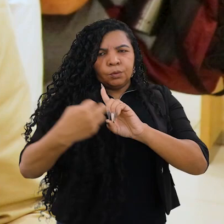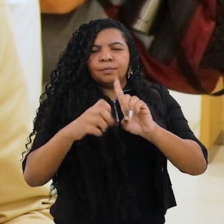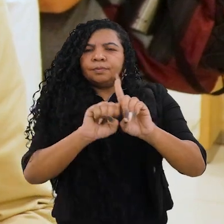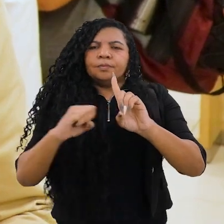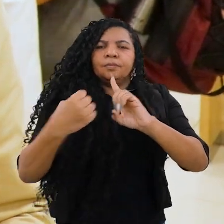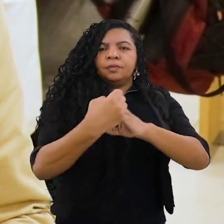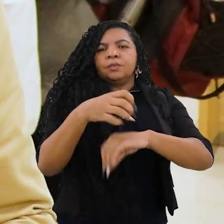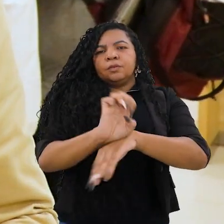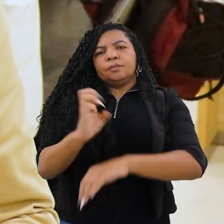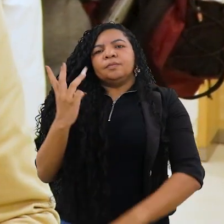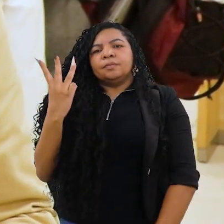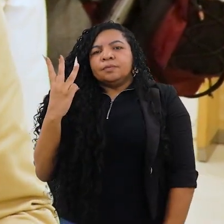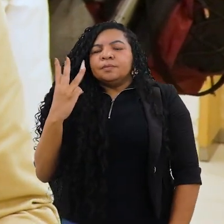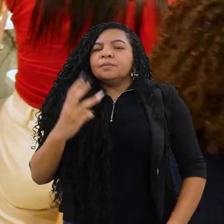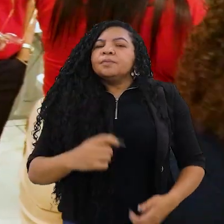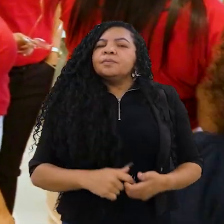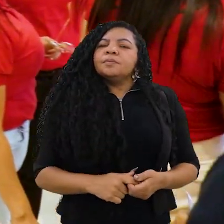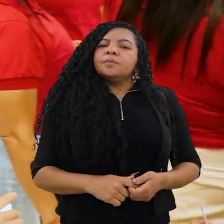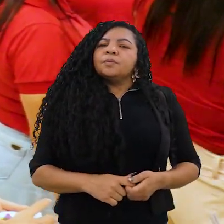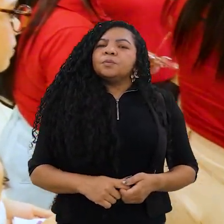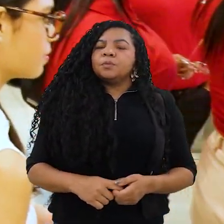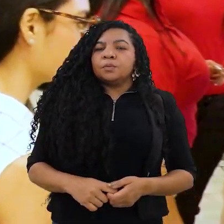toda a sociedade do estado do Maranhão.